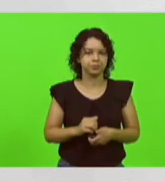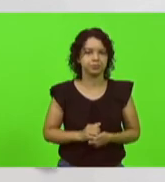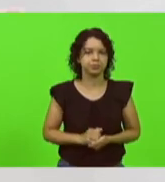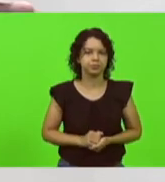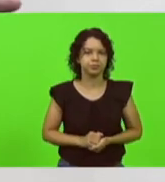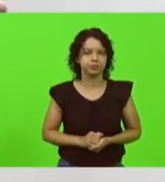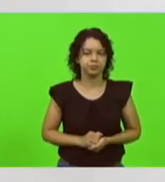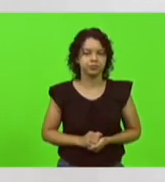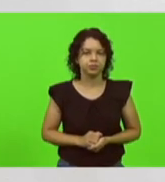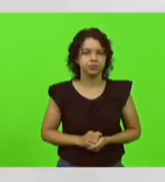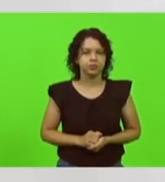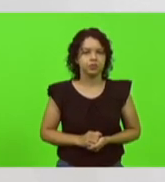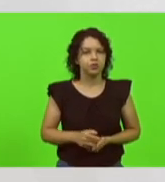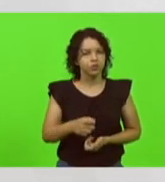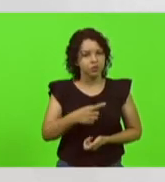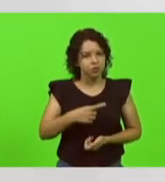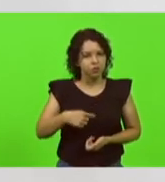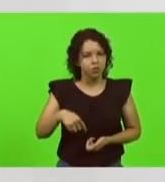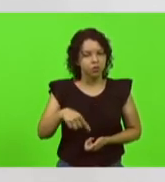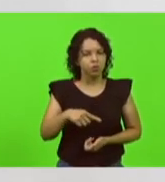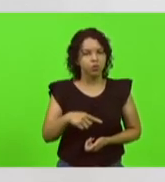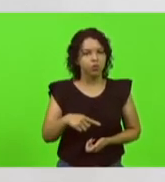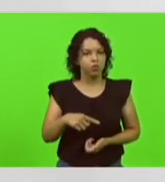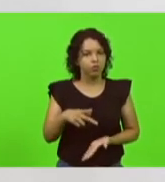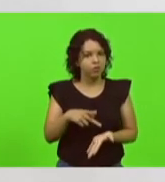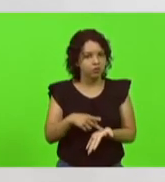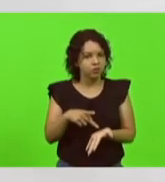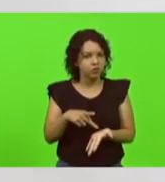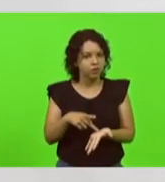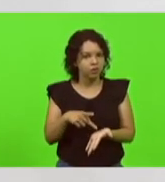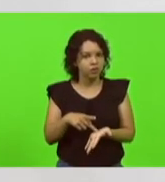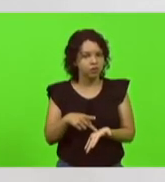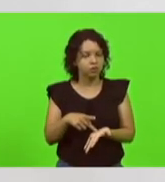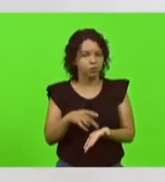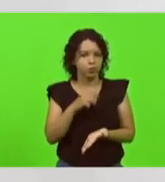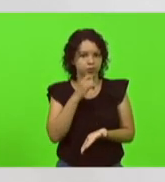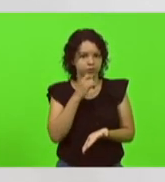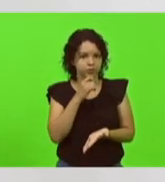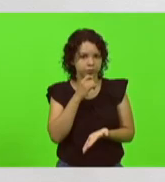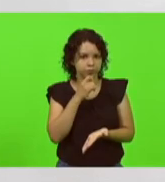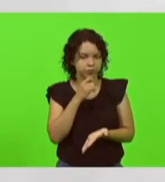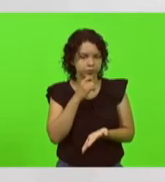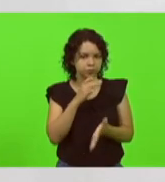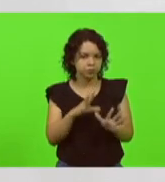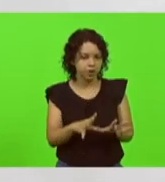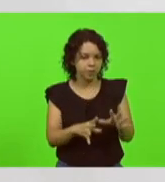E aí, lógico, eu coloco, por exemplo, uma emenda no setor urbano,